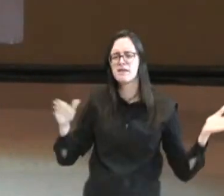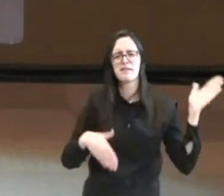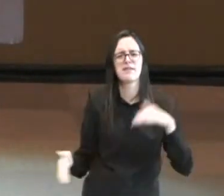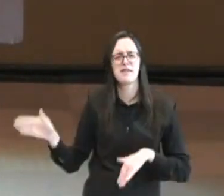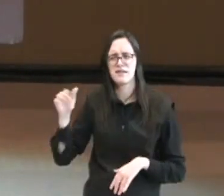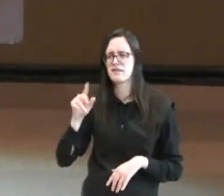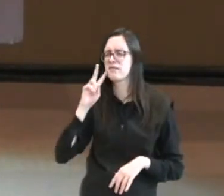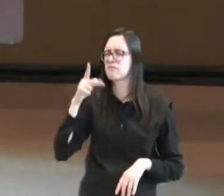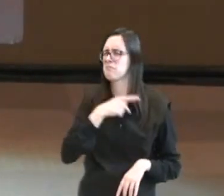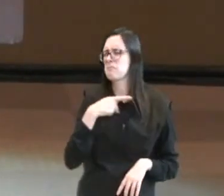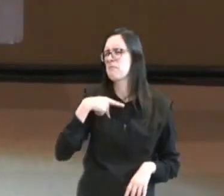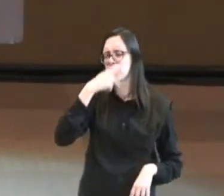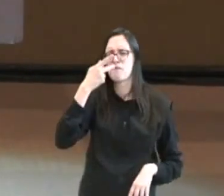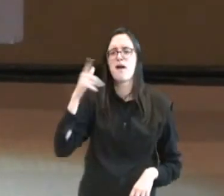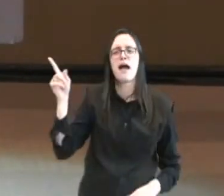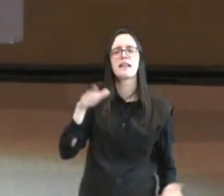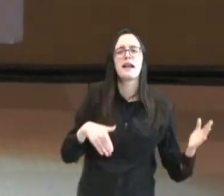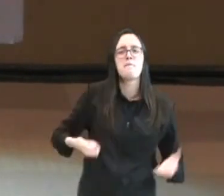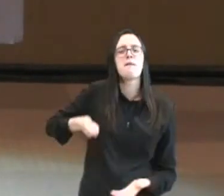Que o pastor Pascoal fala aqui.